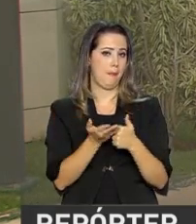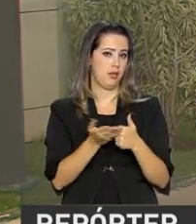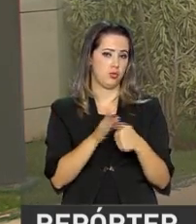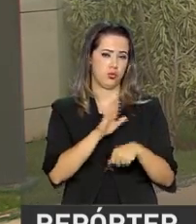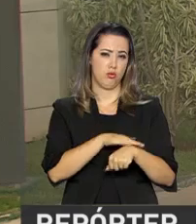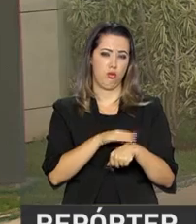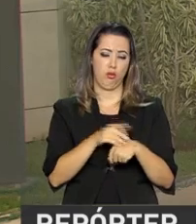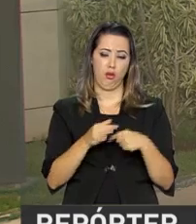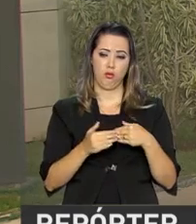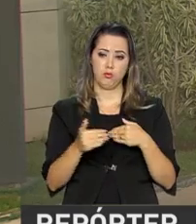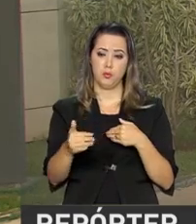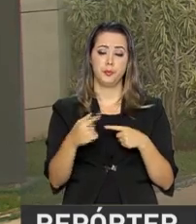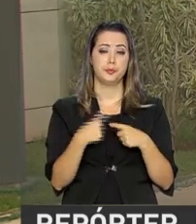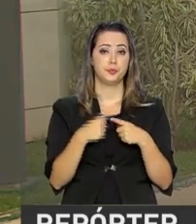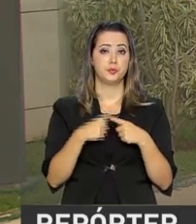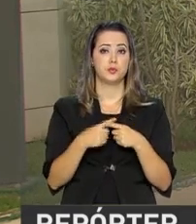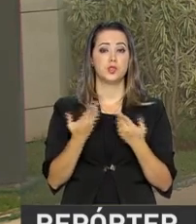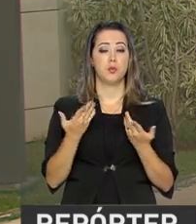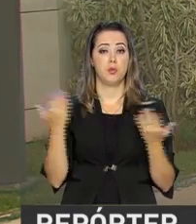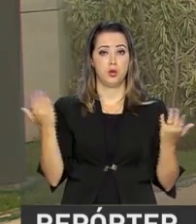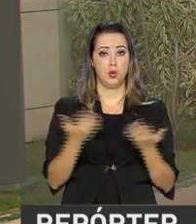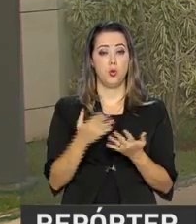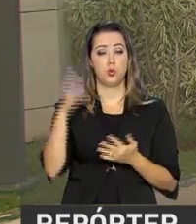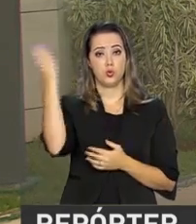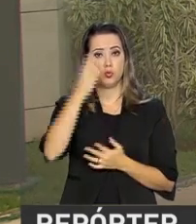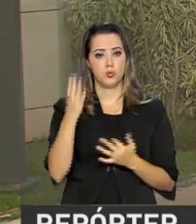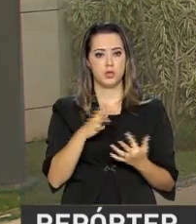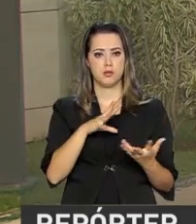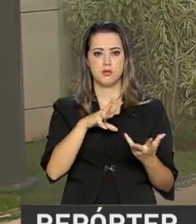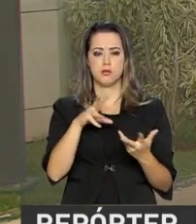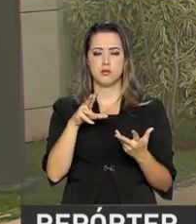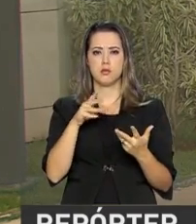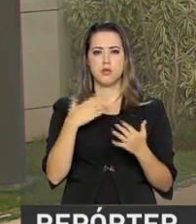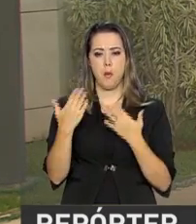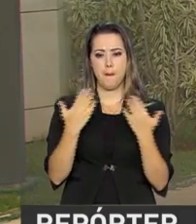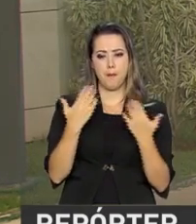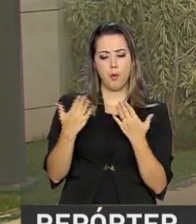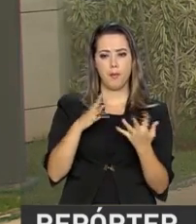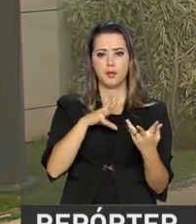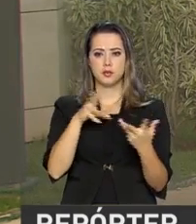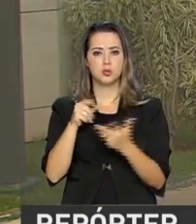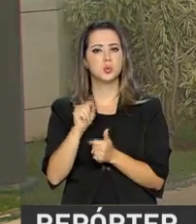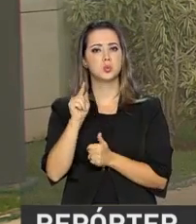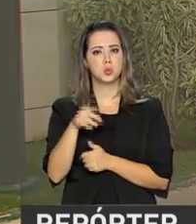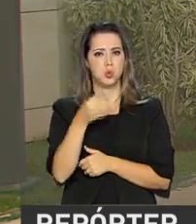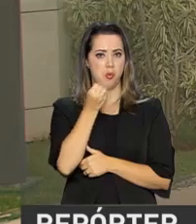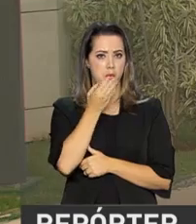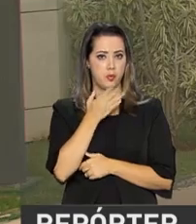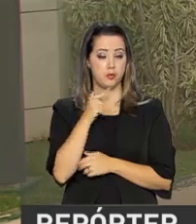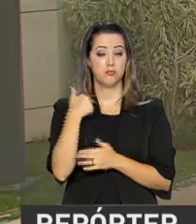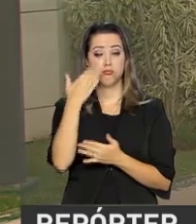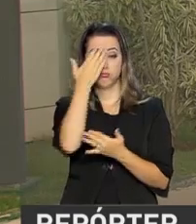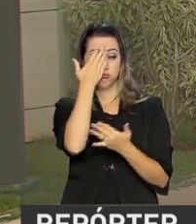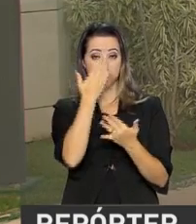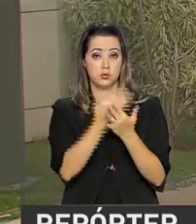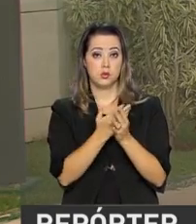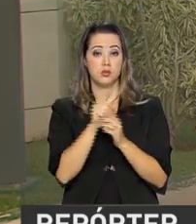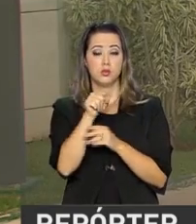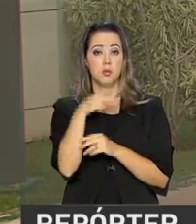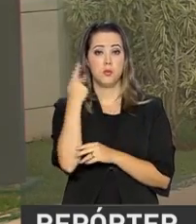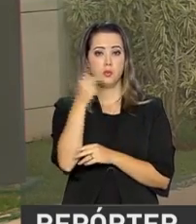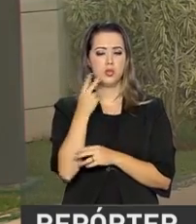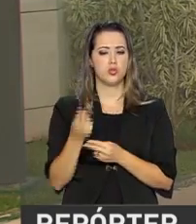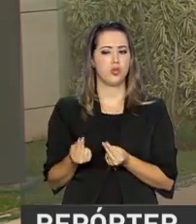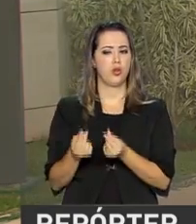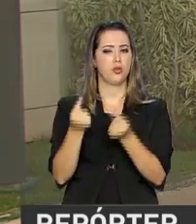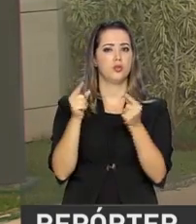isso se justifica pelo perfil externo comparativamente sólido do país ea flexibilidade credibilidade de sua política